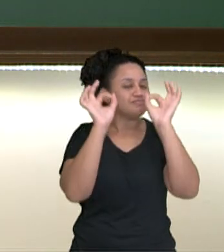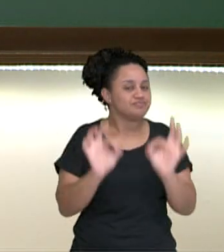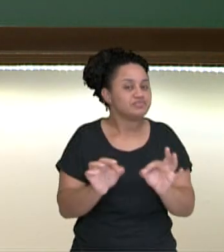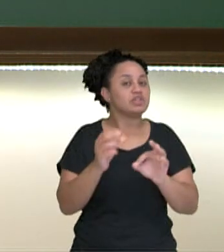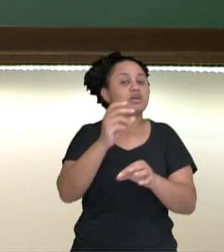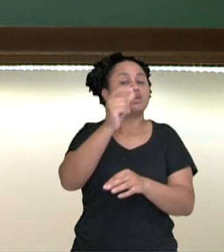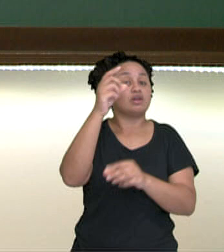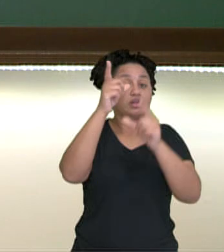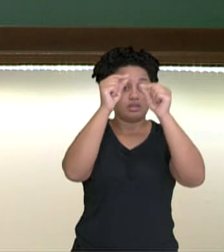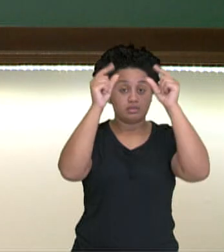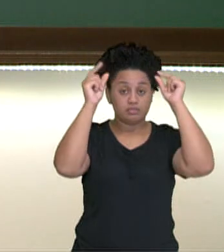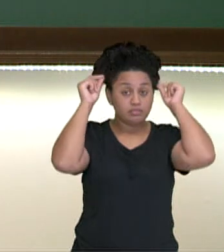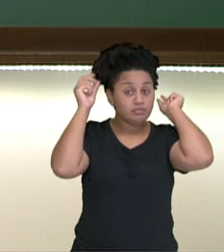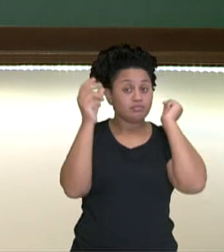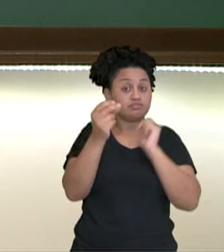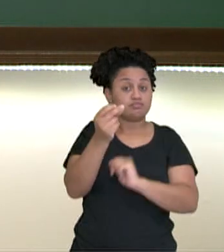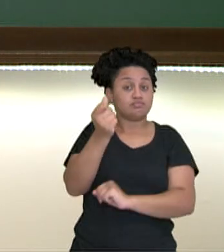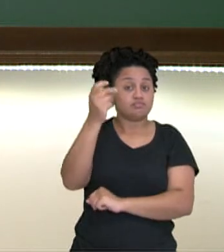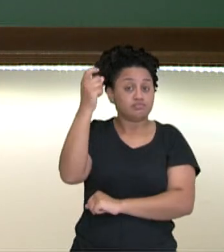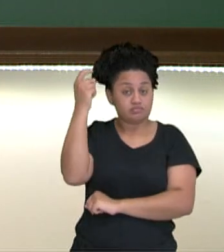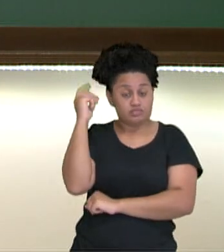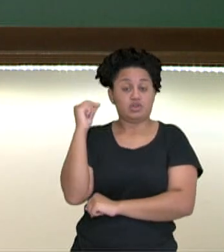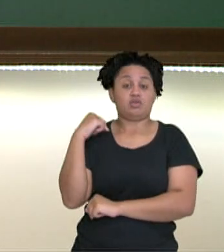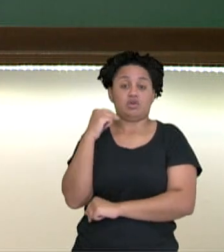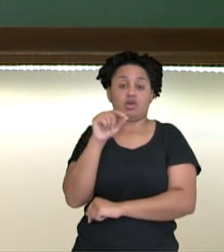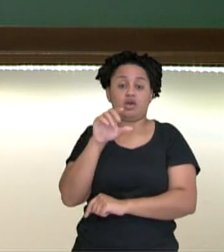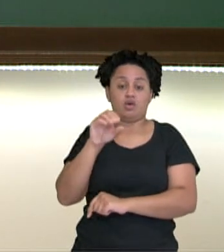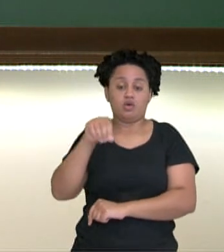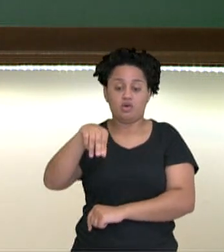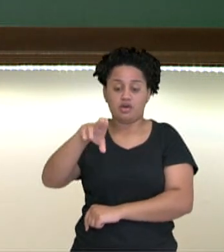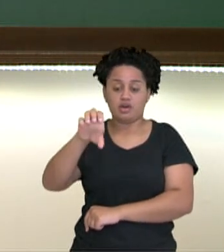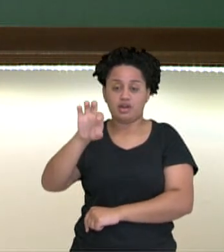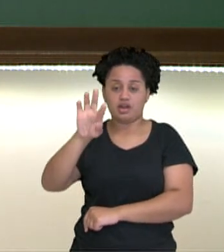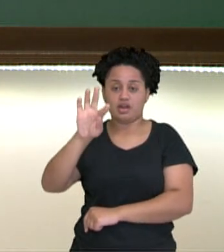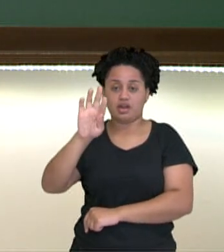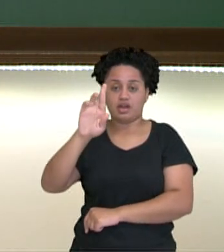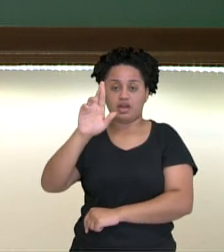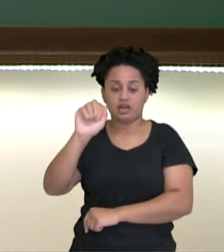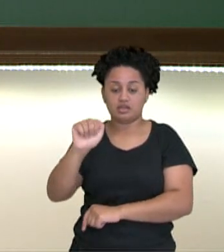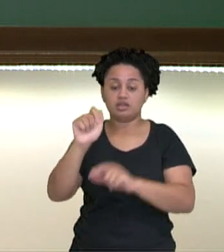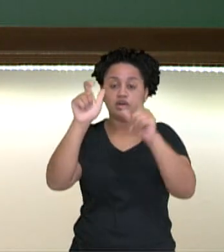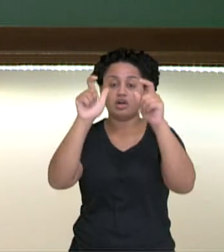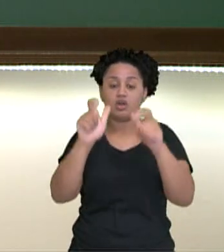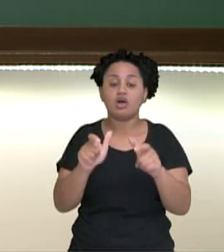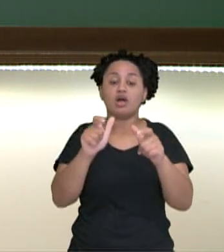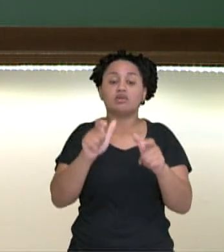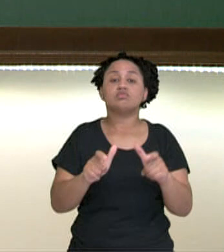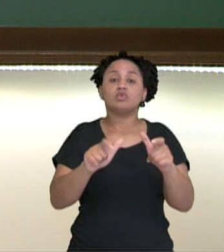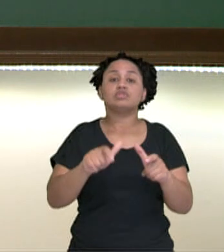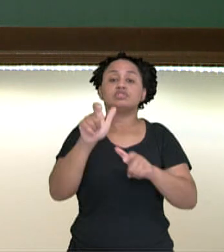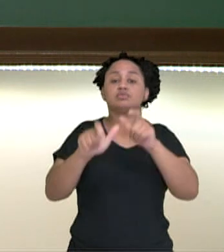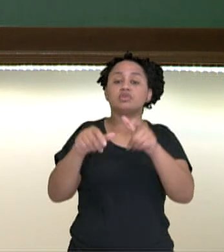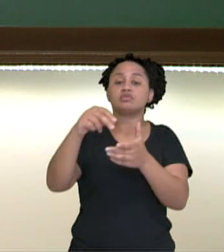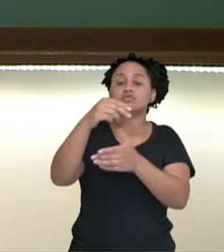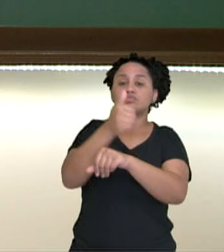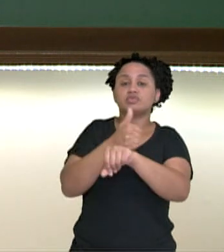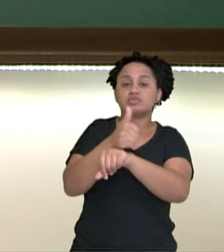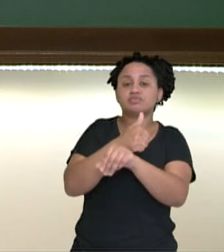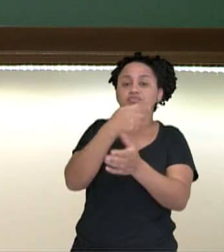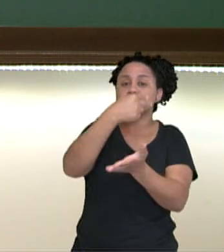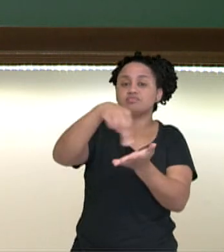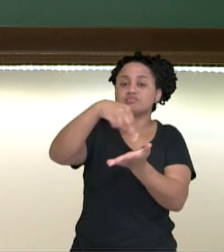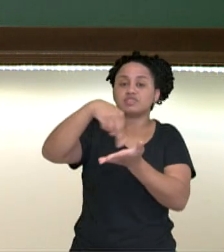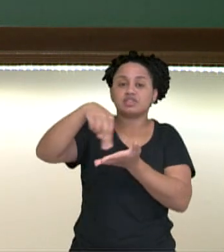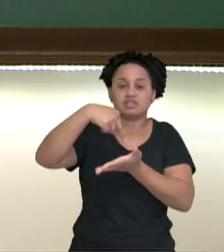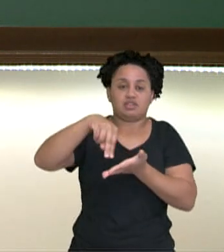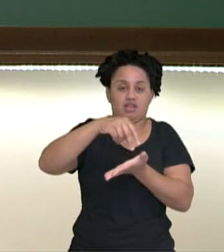Grécia Antiga, a orquestra era um nome que se dava ao espaço aonde os dançarinos, os artistas